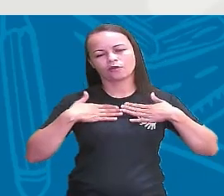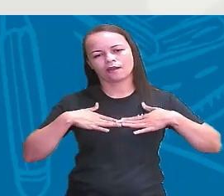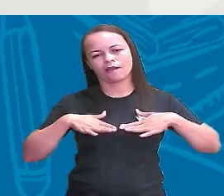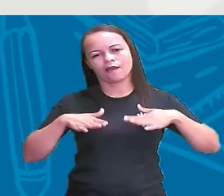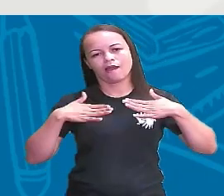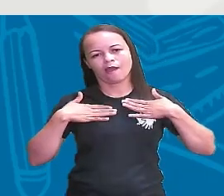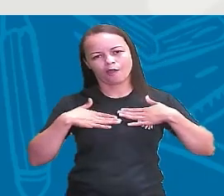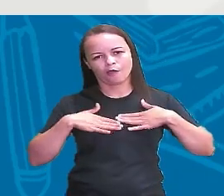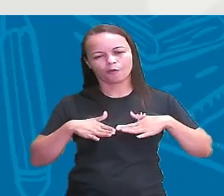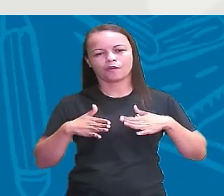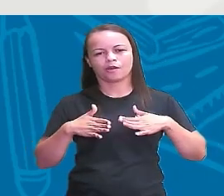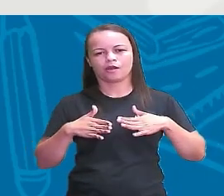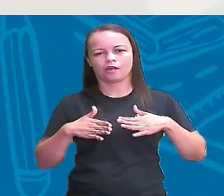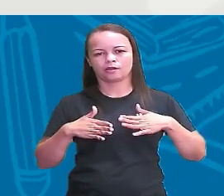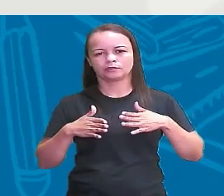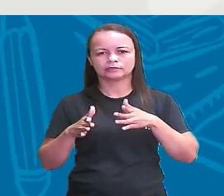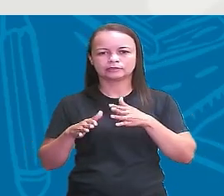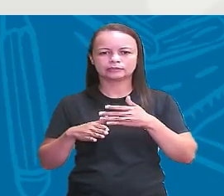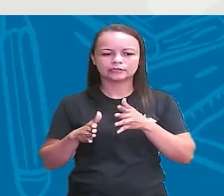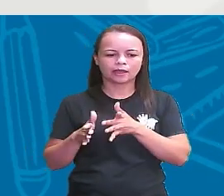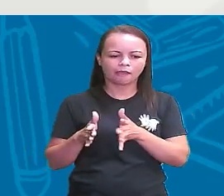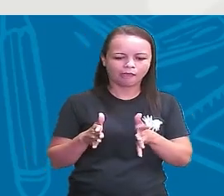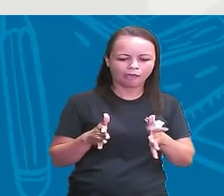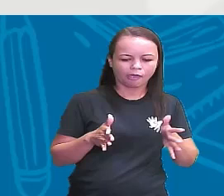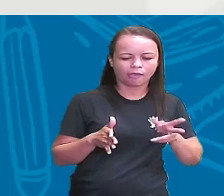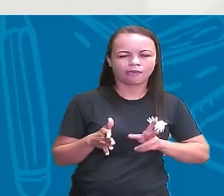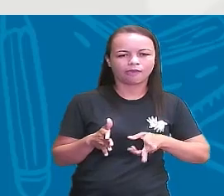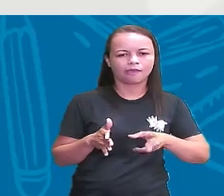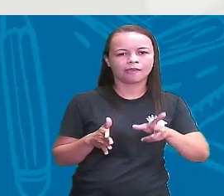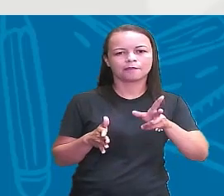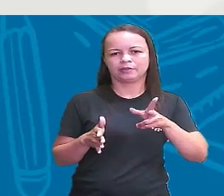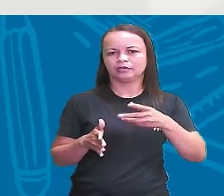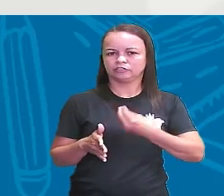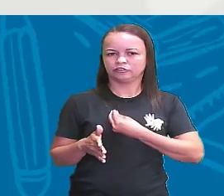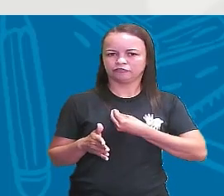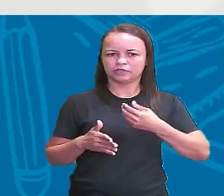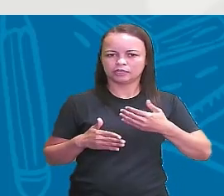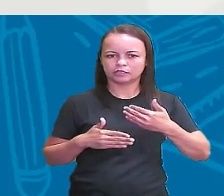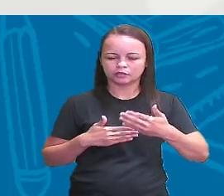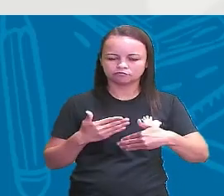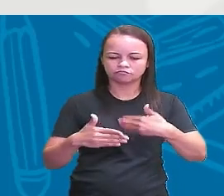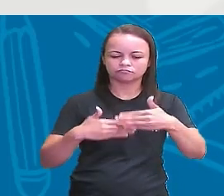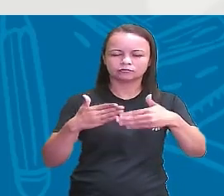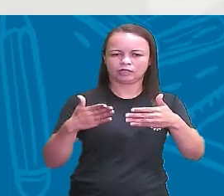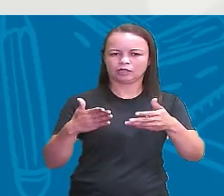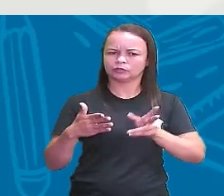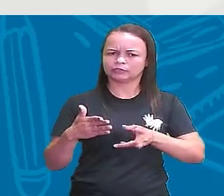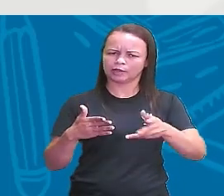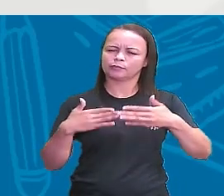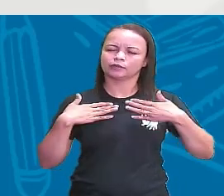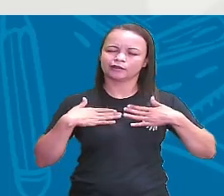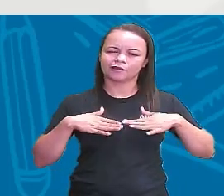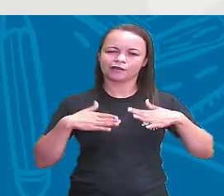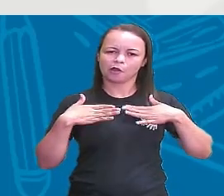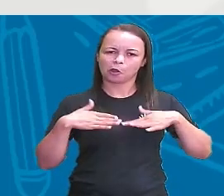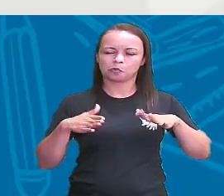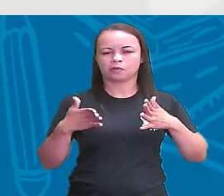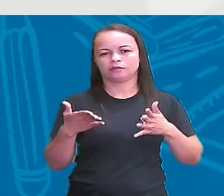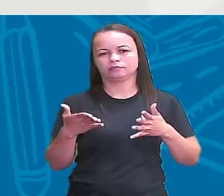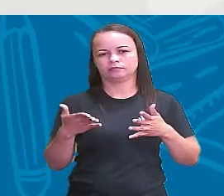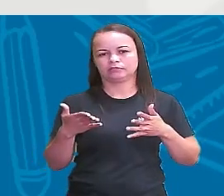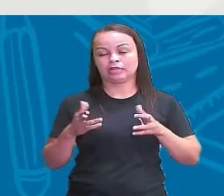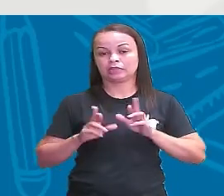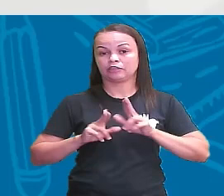tranquila a maior parte do tempo de vida que eu tenho. É diferente de eu